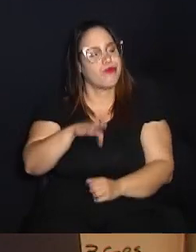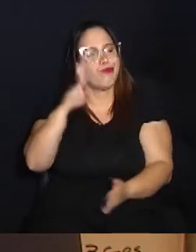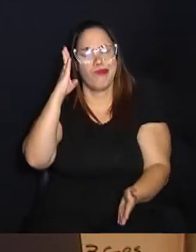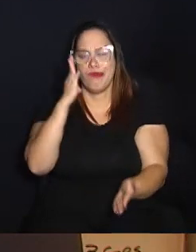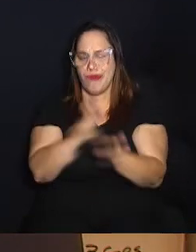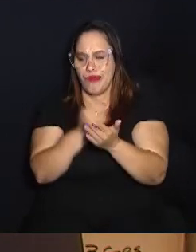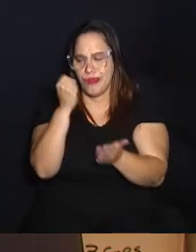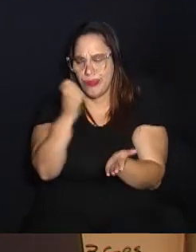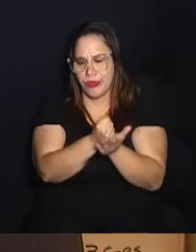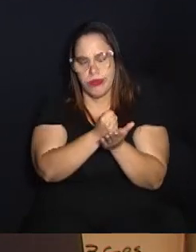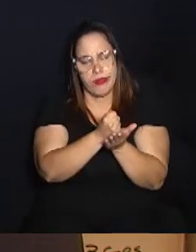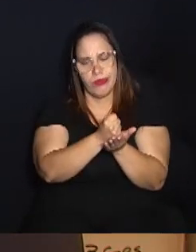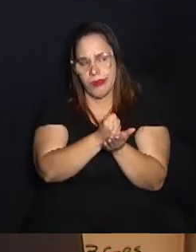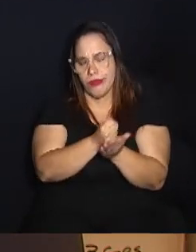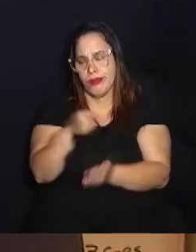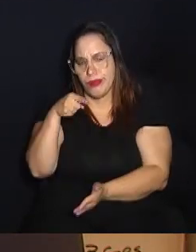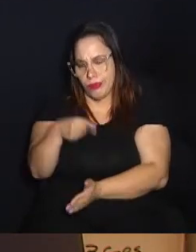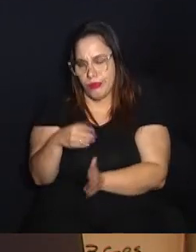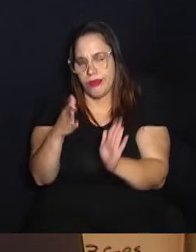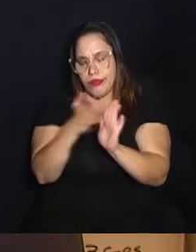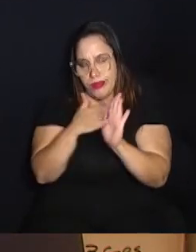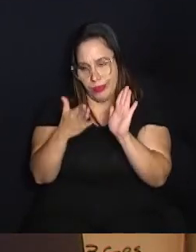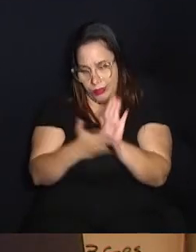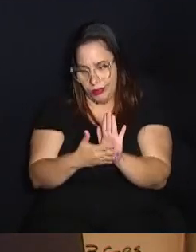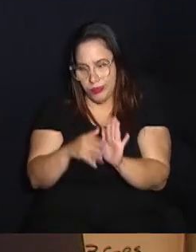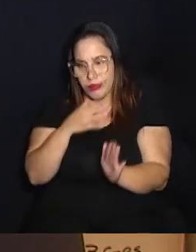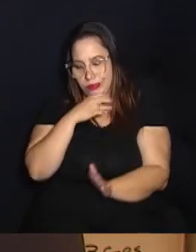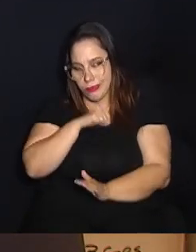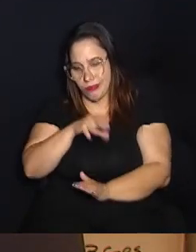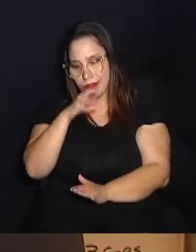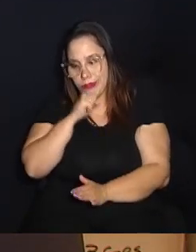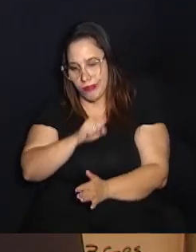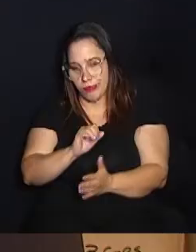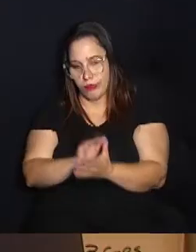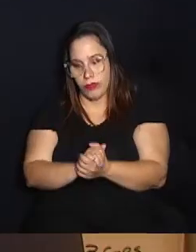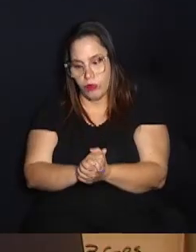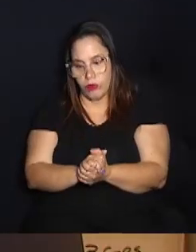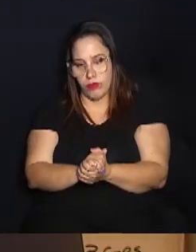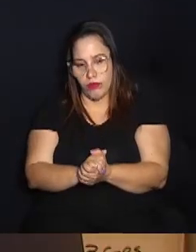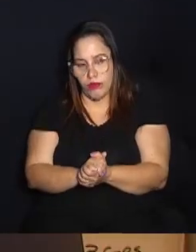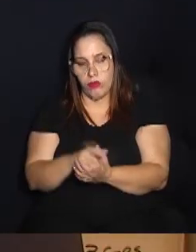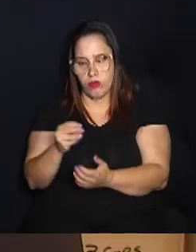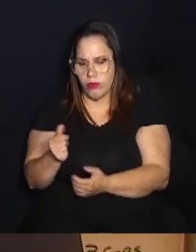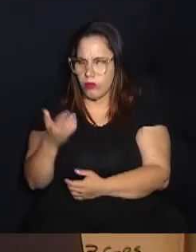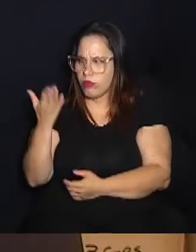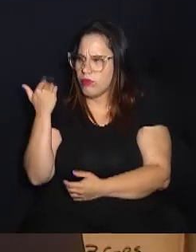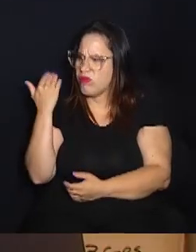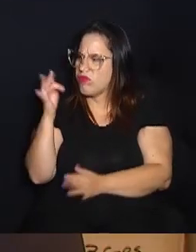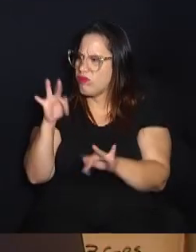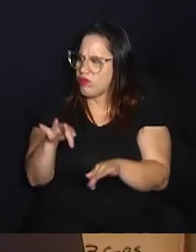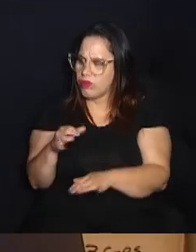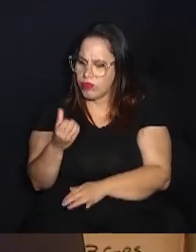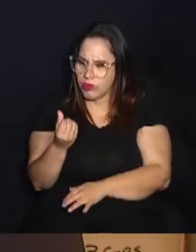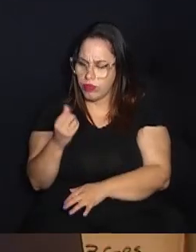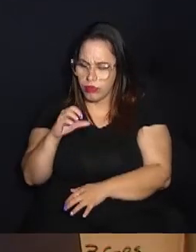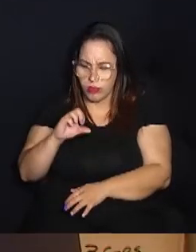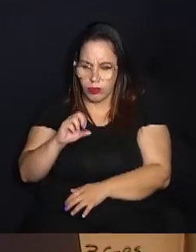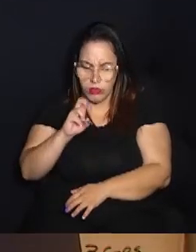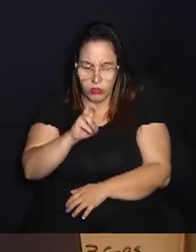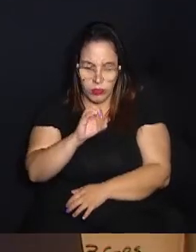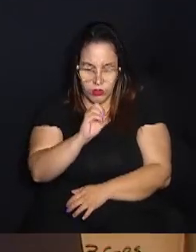Esse é um dos marcos principais dessa metodologia que desde o final dos anos